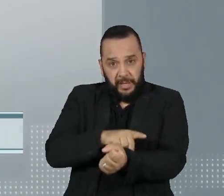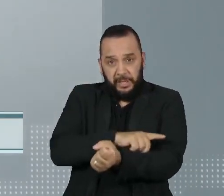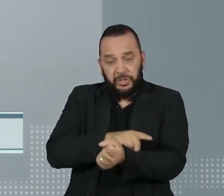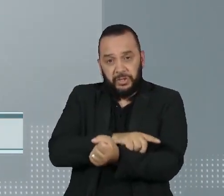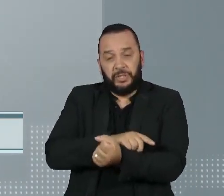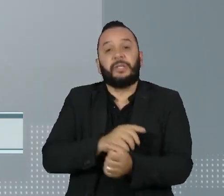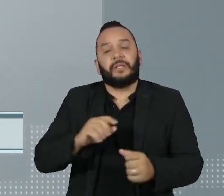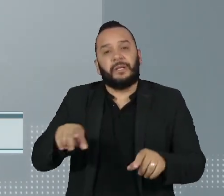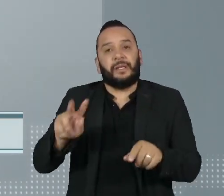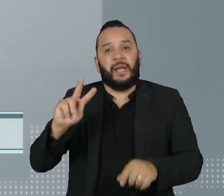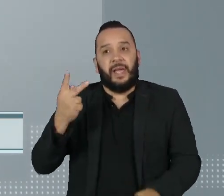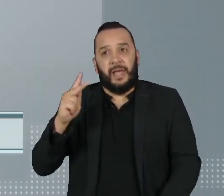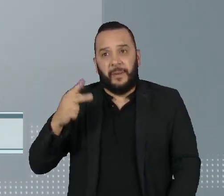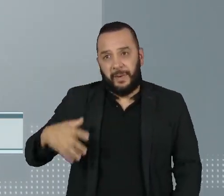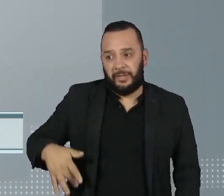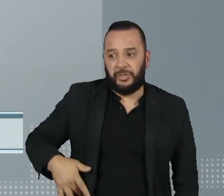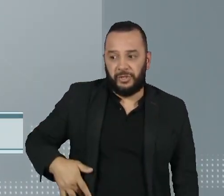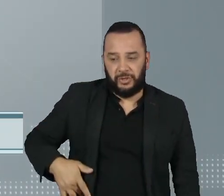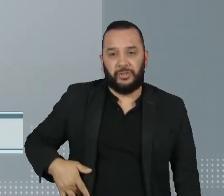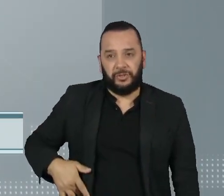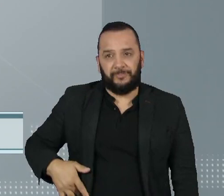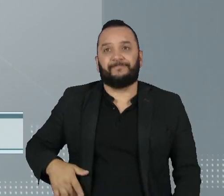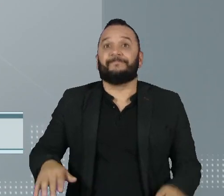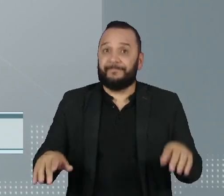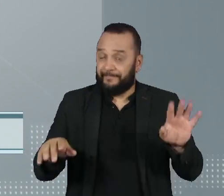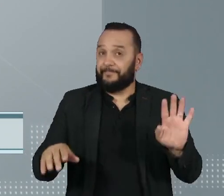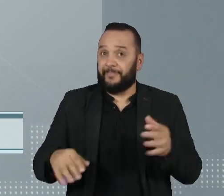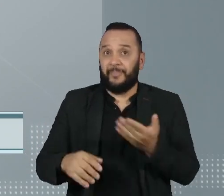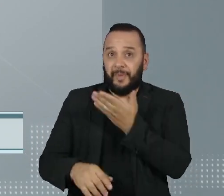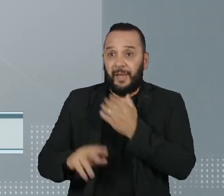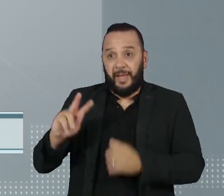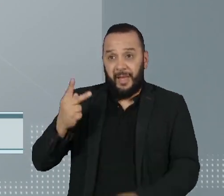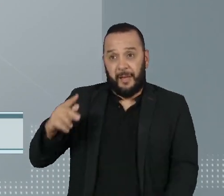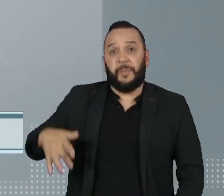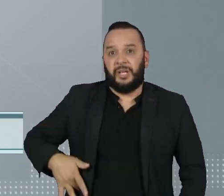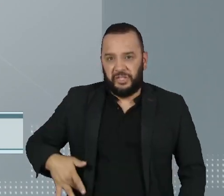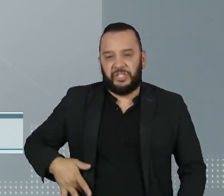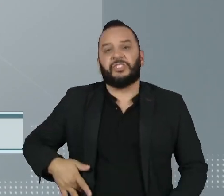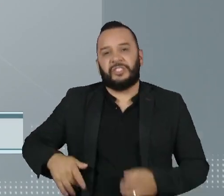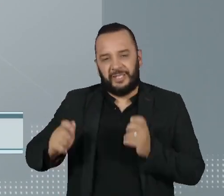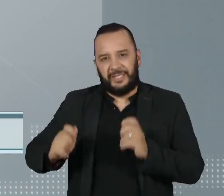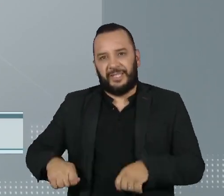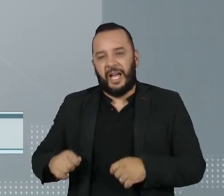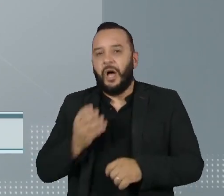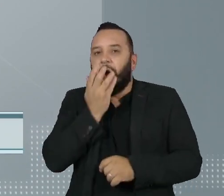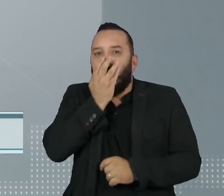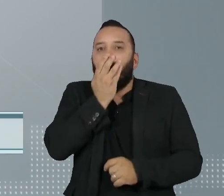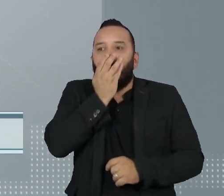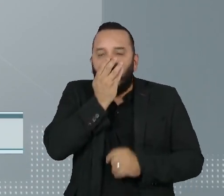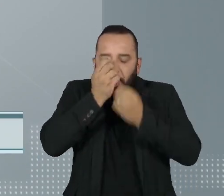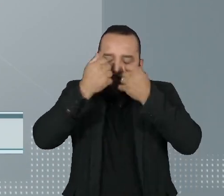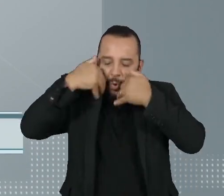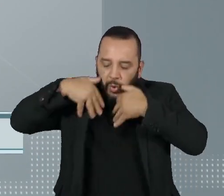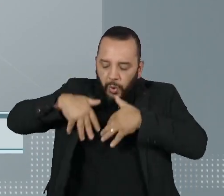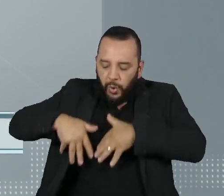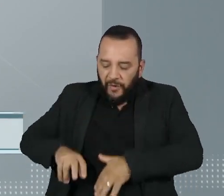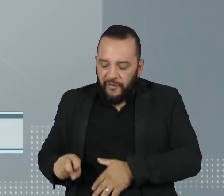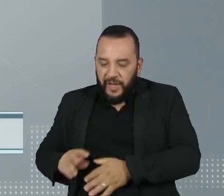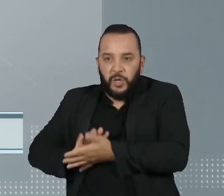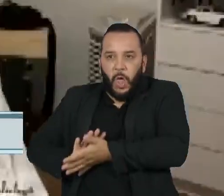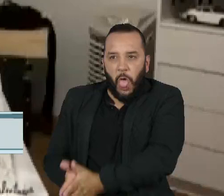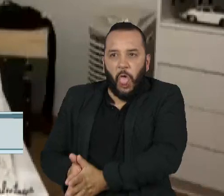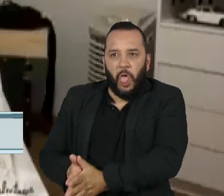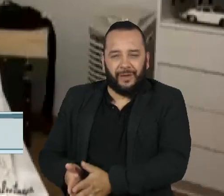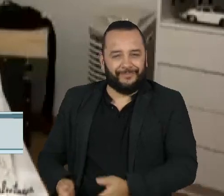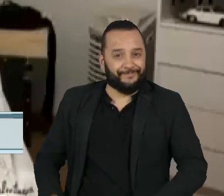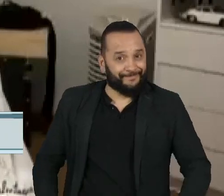hepatites. Nesta última, a garantia de que o ozônio vai de encontro com o vírus, quebrando suas membranas e o